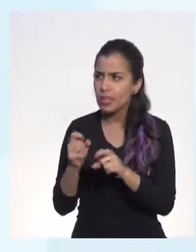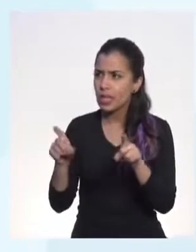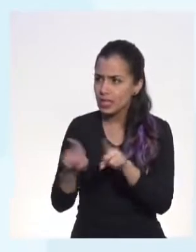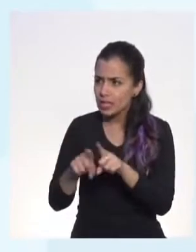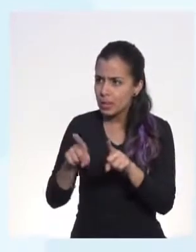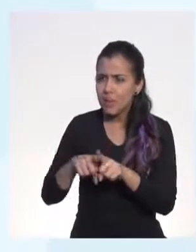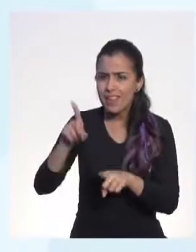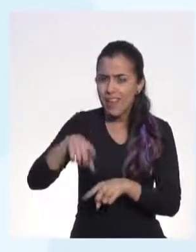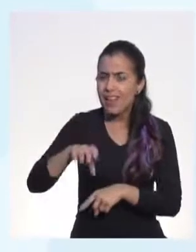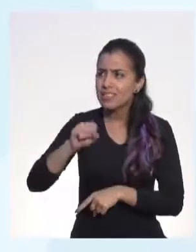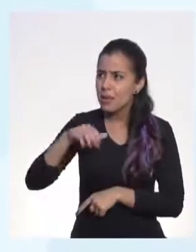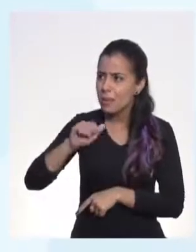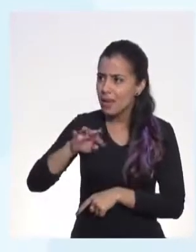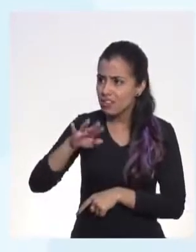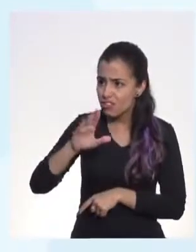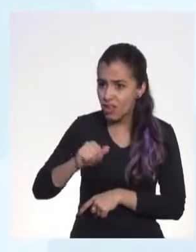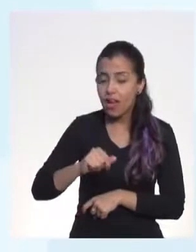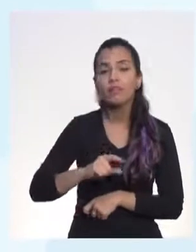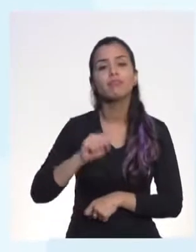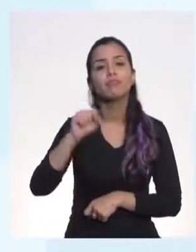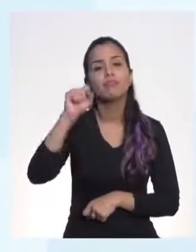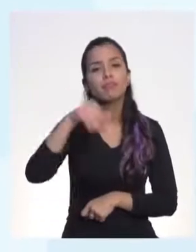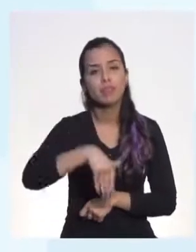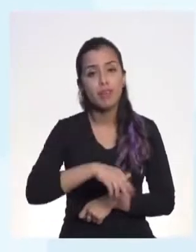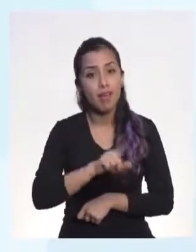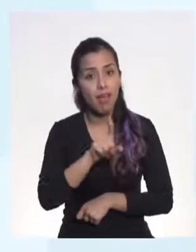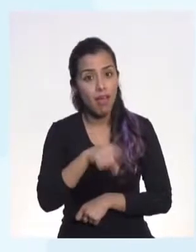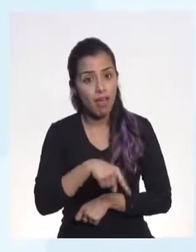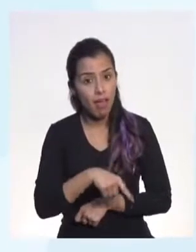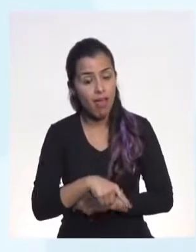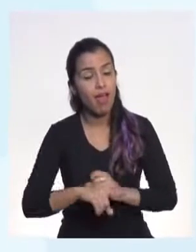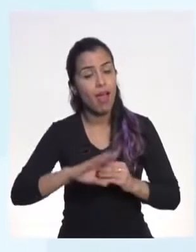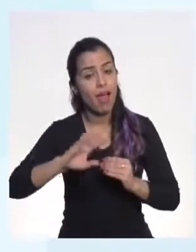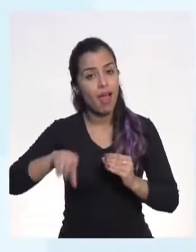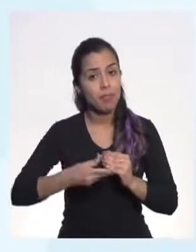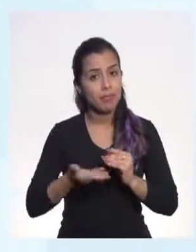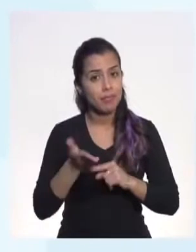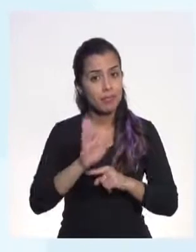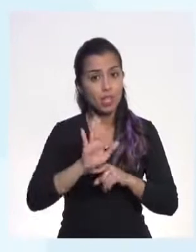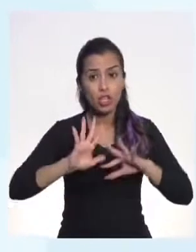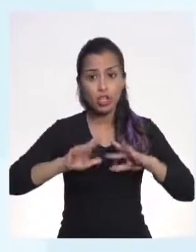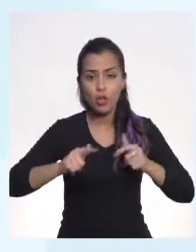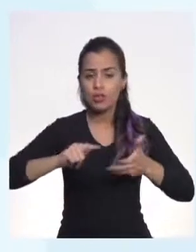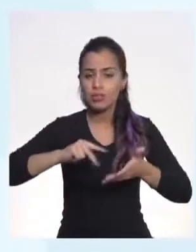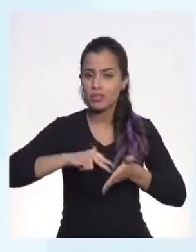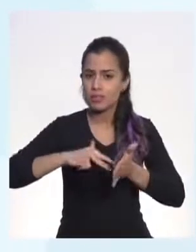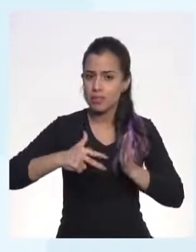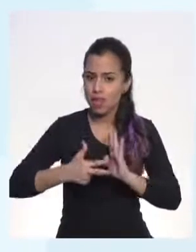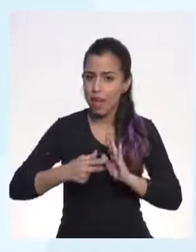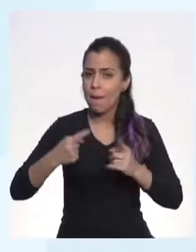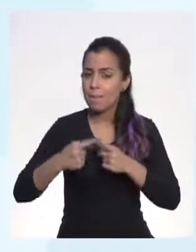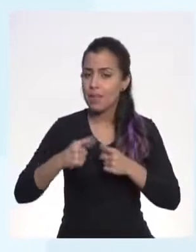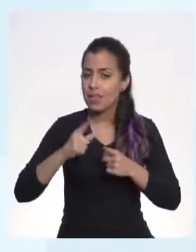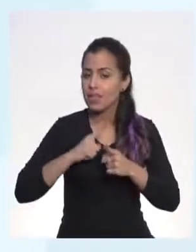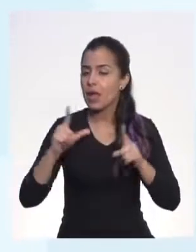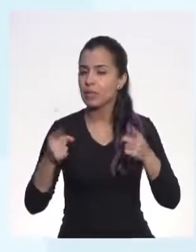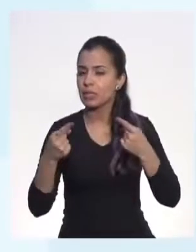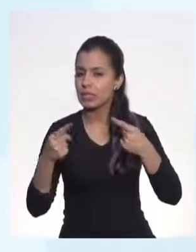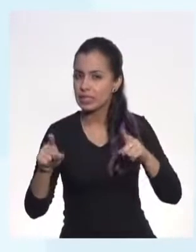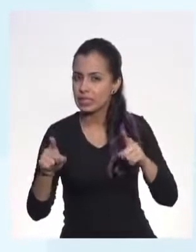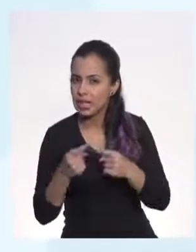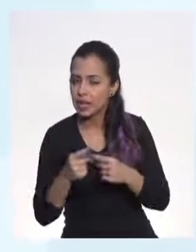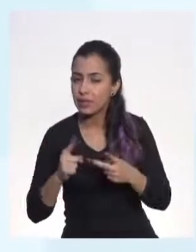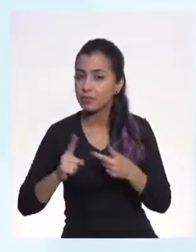também é semântica sim é contribui para todo o significado porque ele traz uma Musicalidade